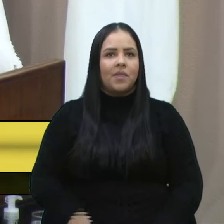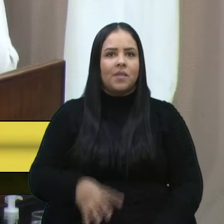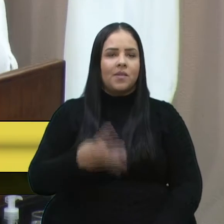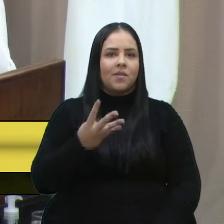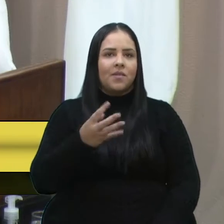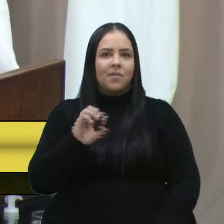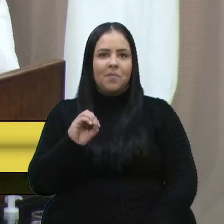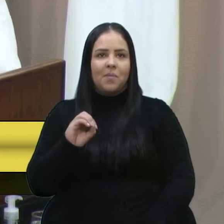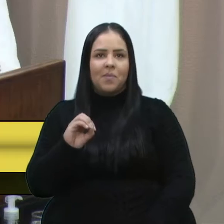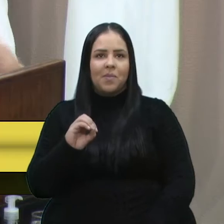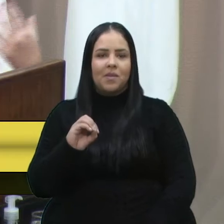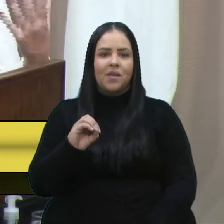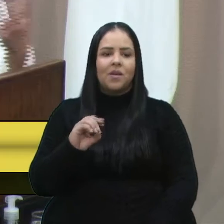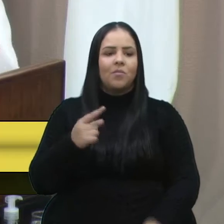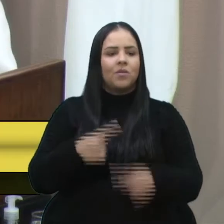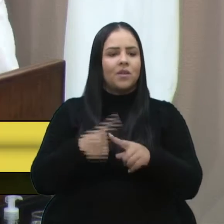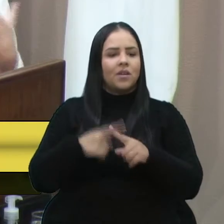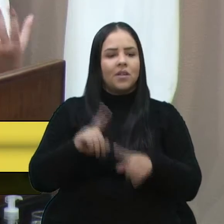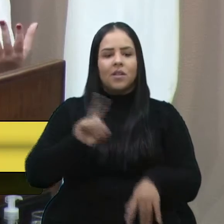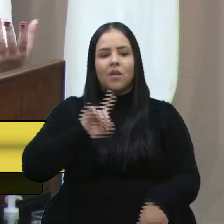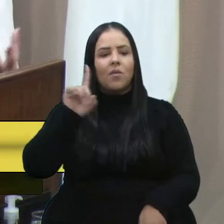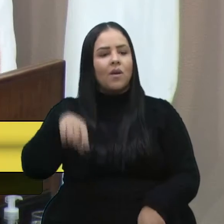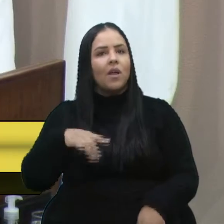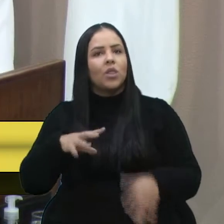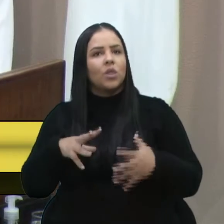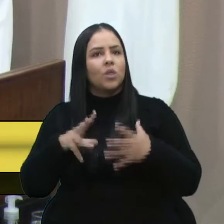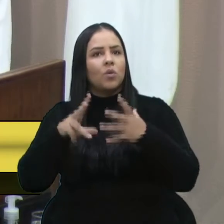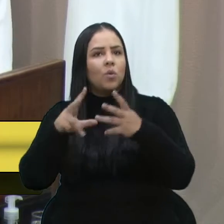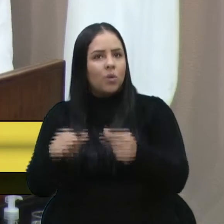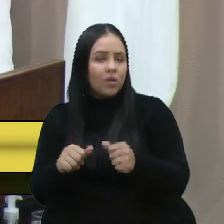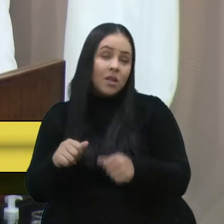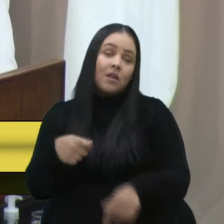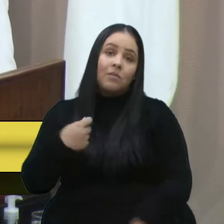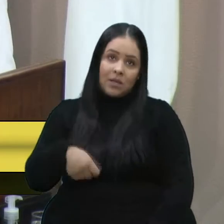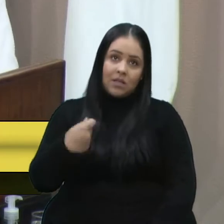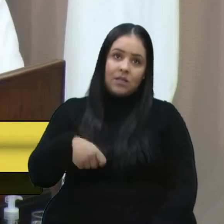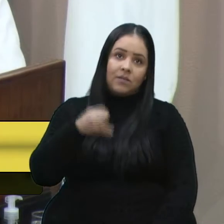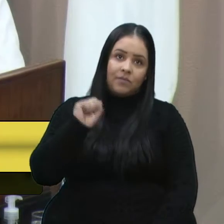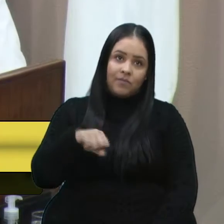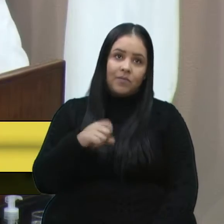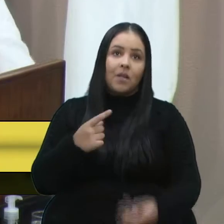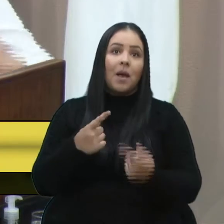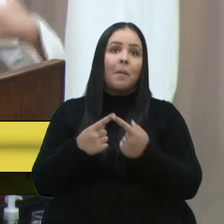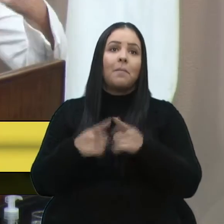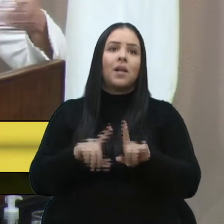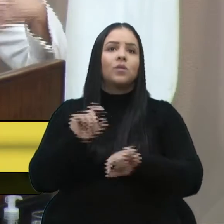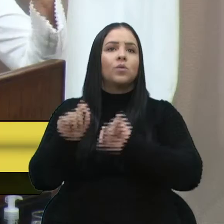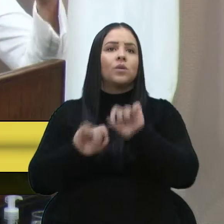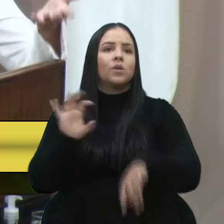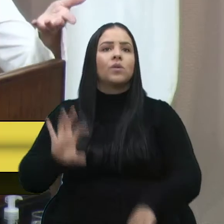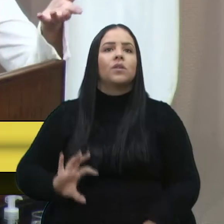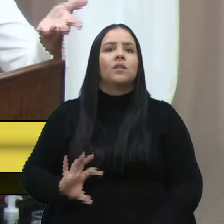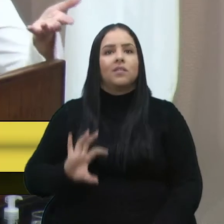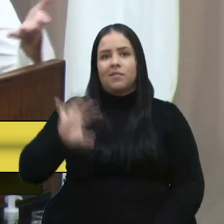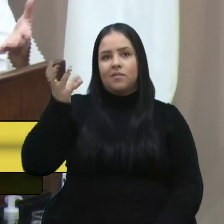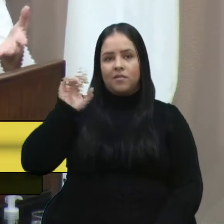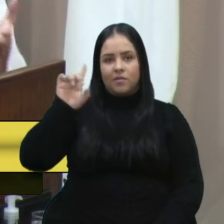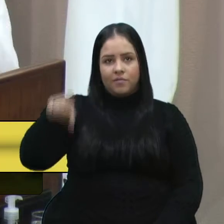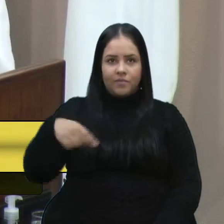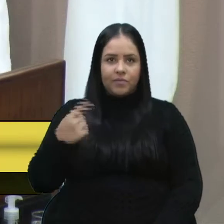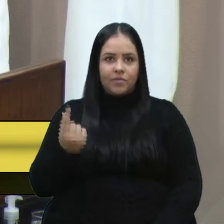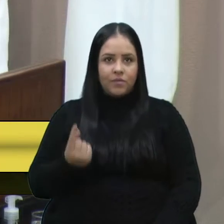44, alguns lotes, não é toda a bacia, que é o que deveria. Portanto, está havendo um investimento do